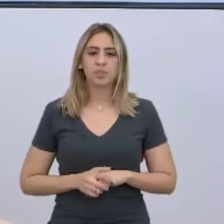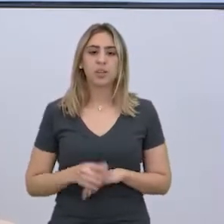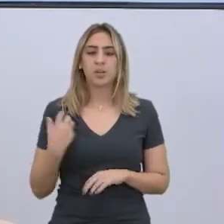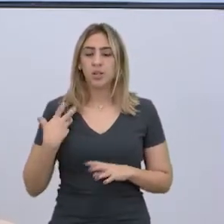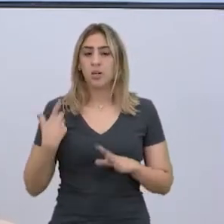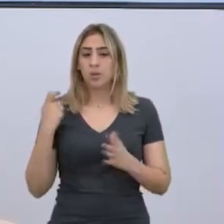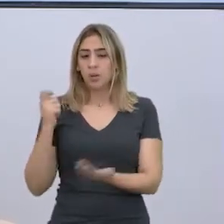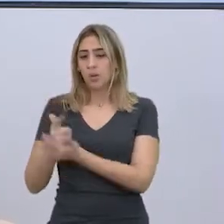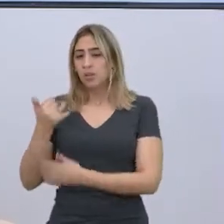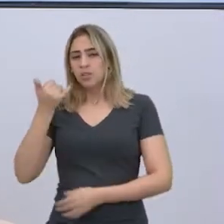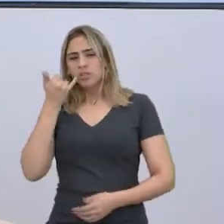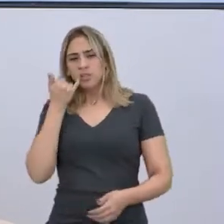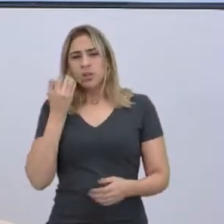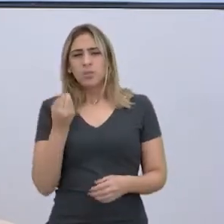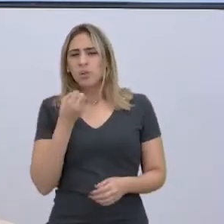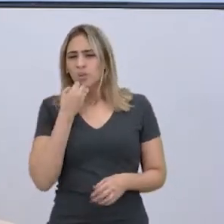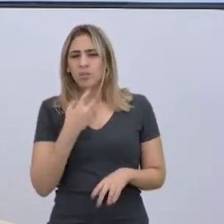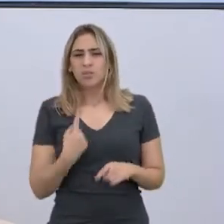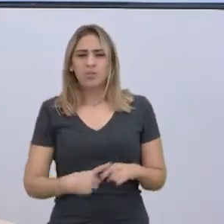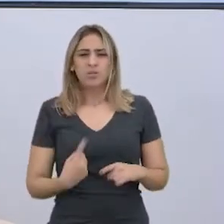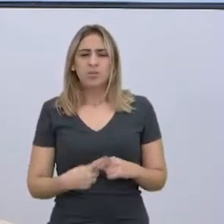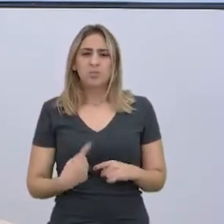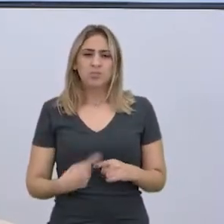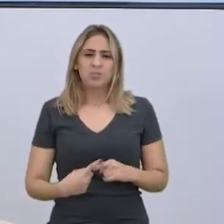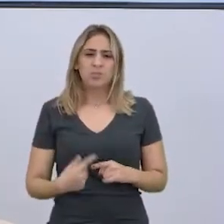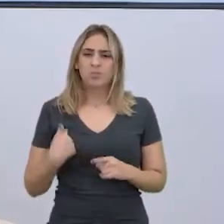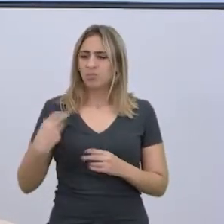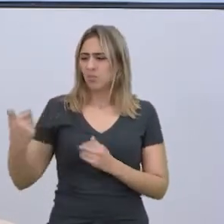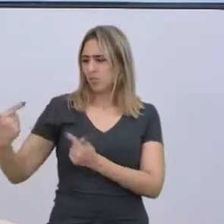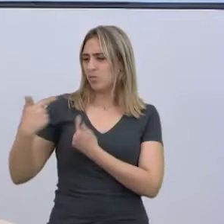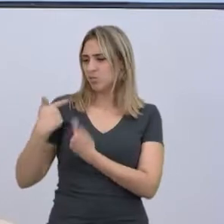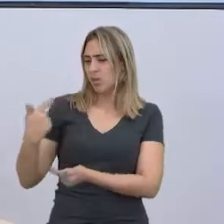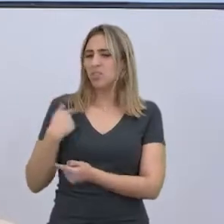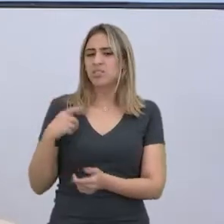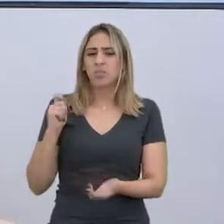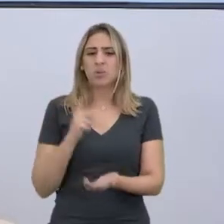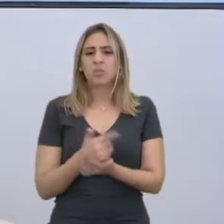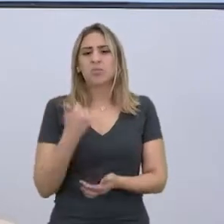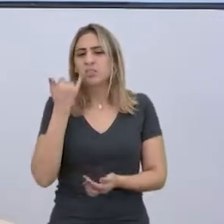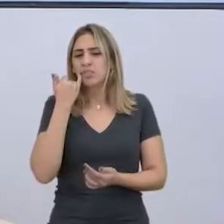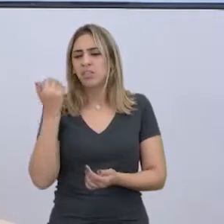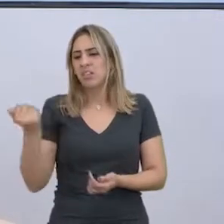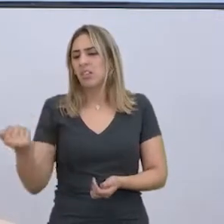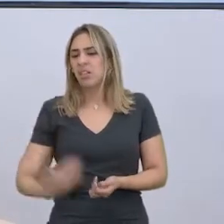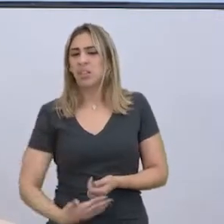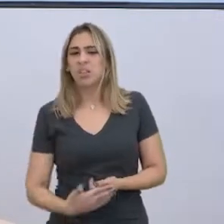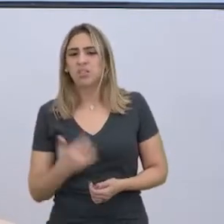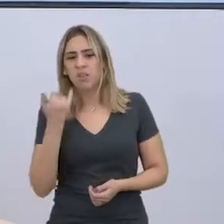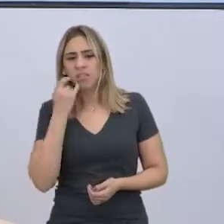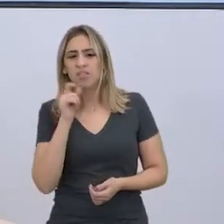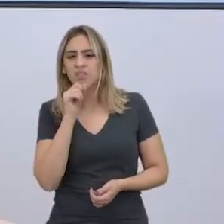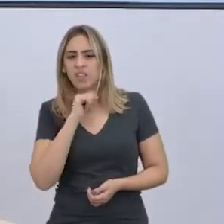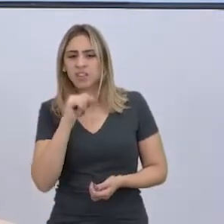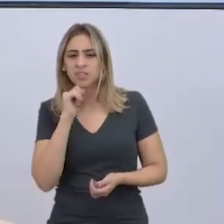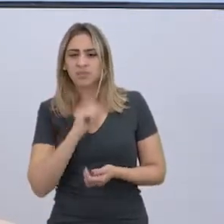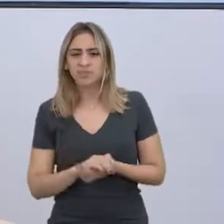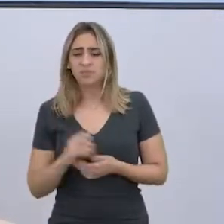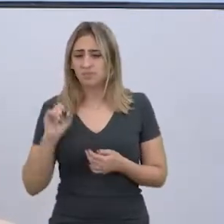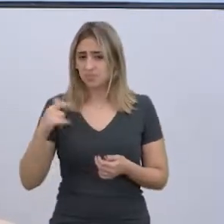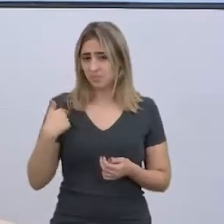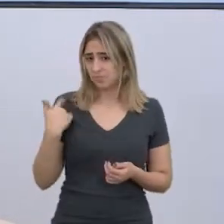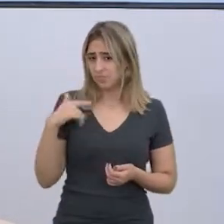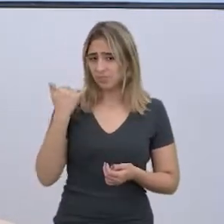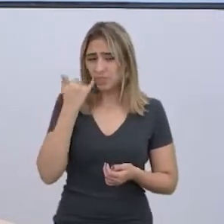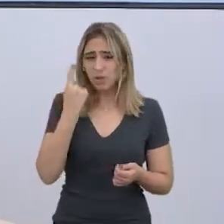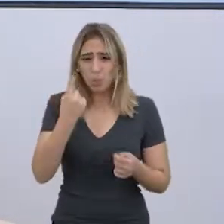hora porque, mano, eu vou ser muito zoada se eu comprar um celular, tipo, sei lá, ruim, se eu tiver com um celular velho. Se meu celular não tivesse lá